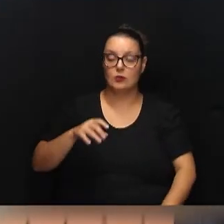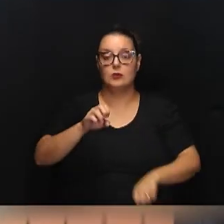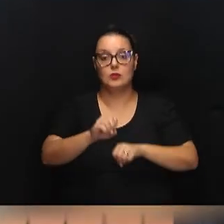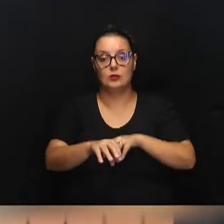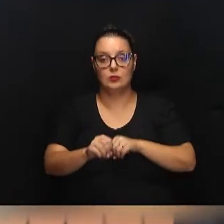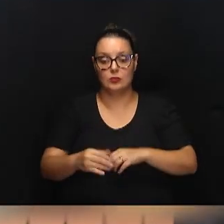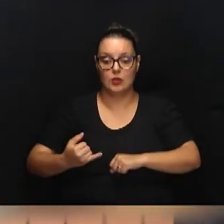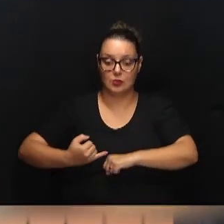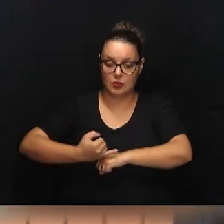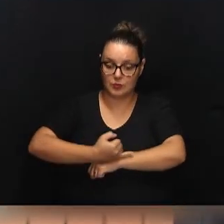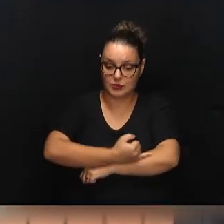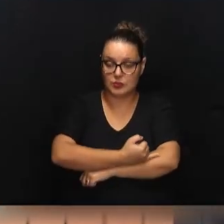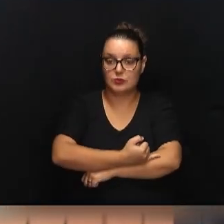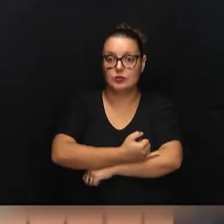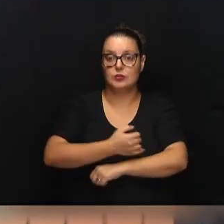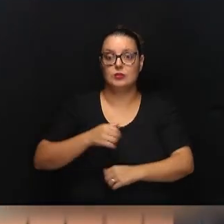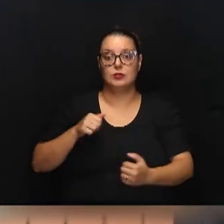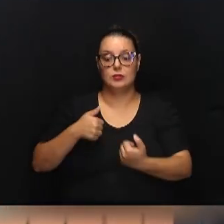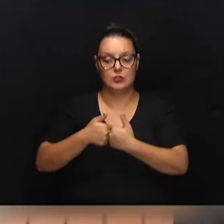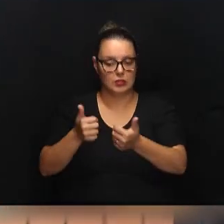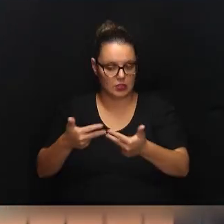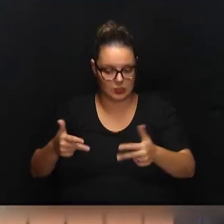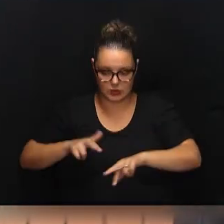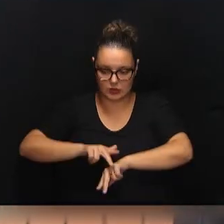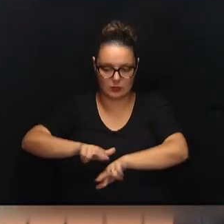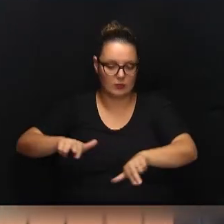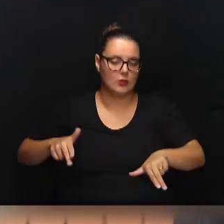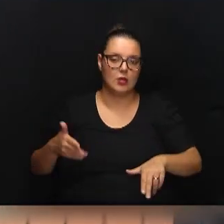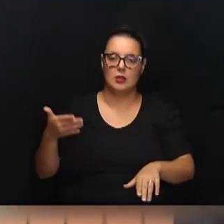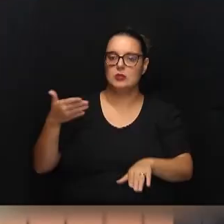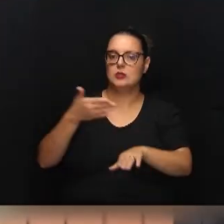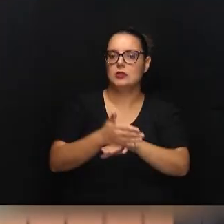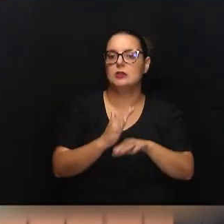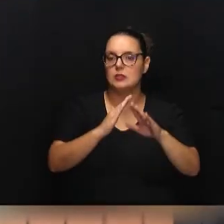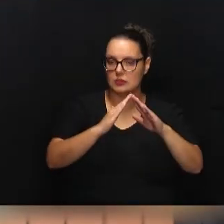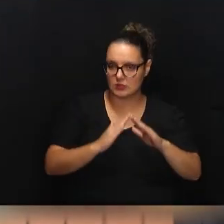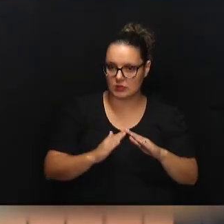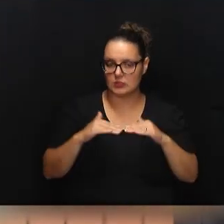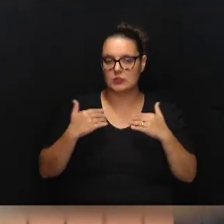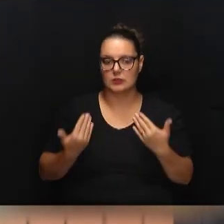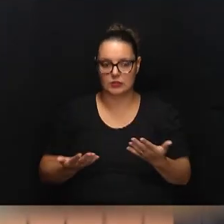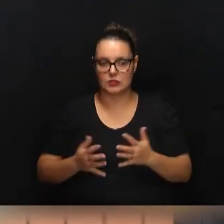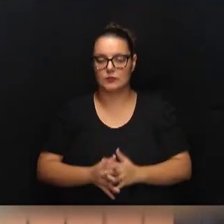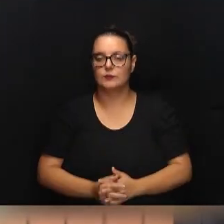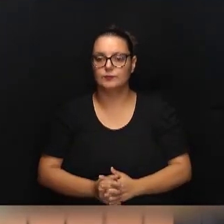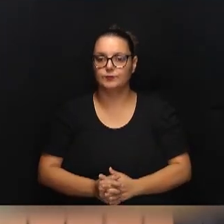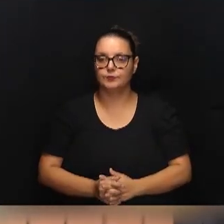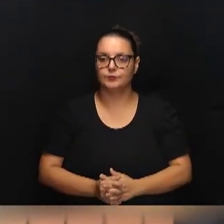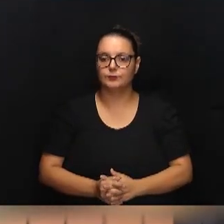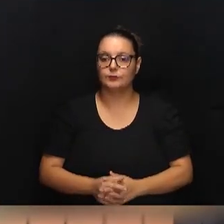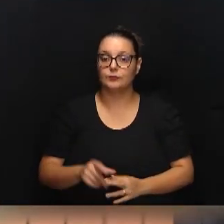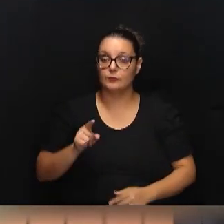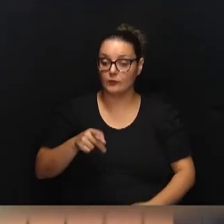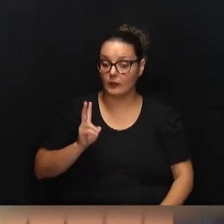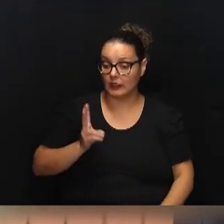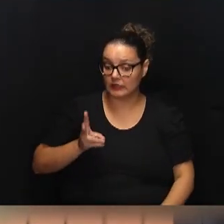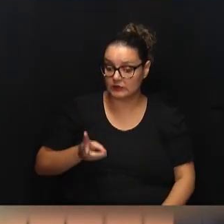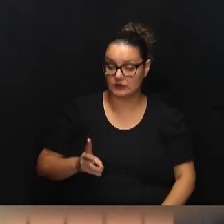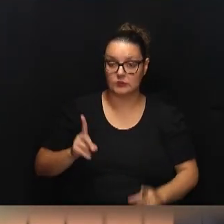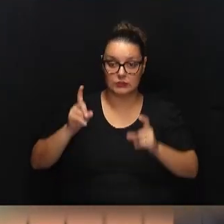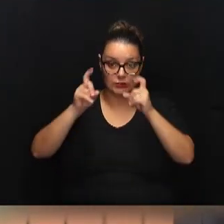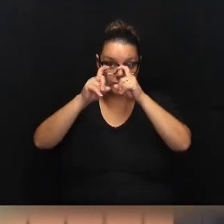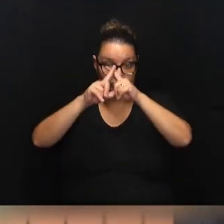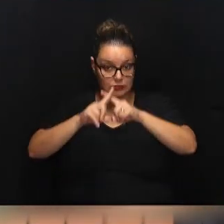educação, infraestrutura, transporte, acesso à moradia. E esse sempre foi um desafio